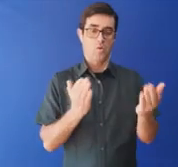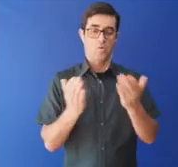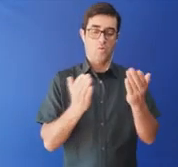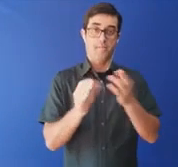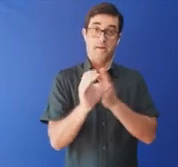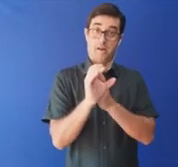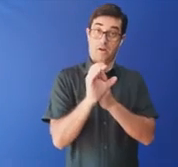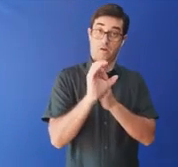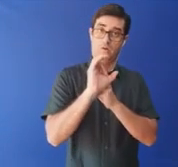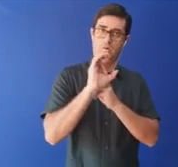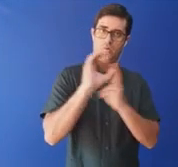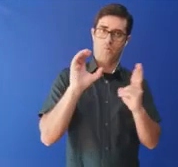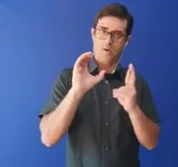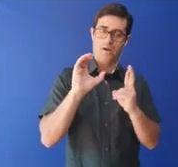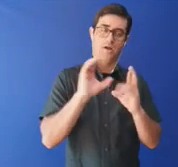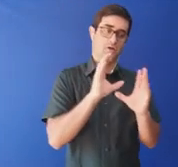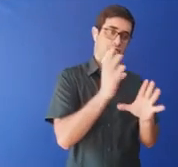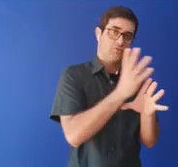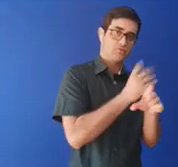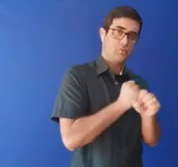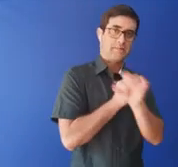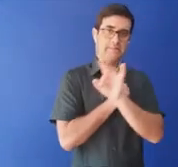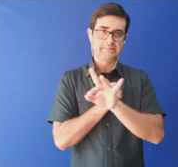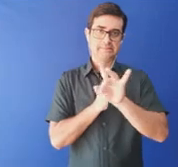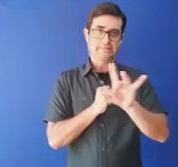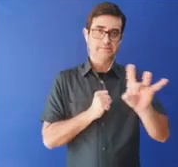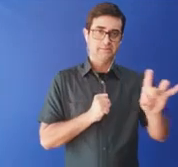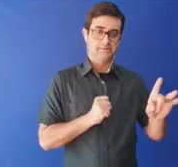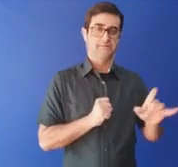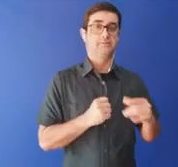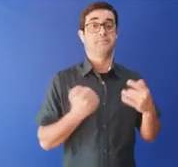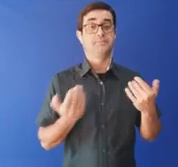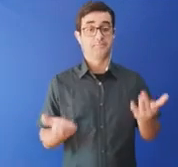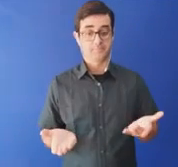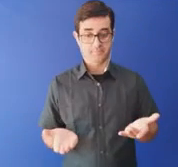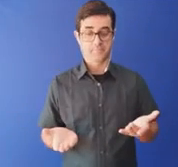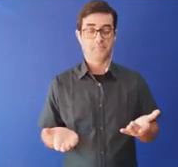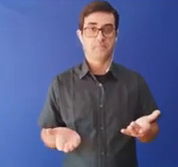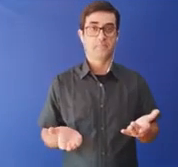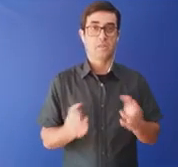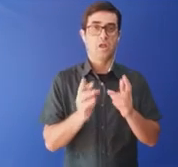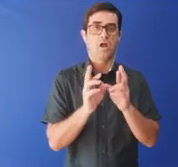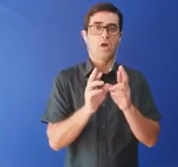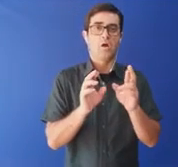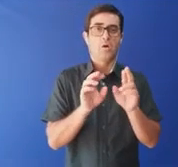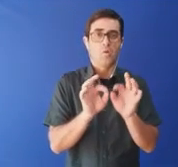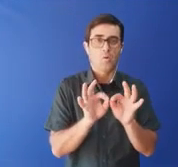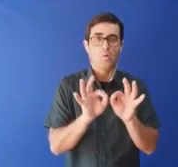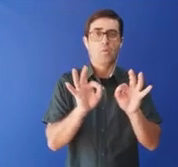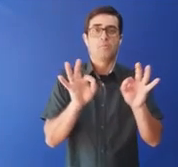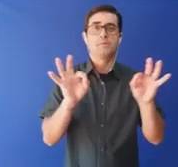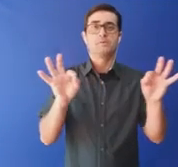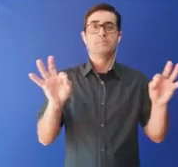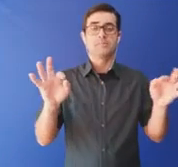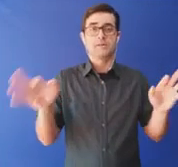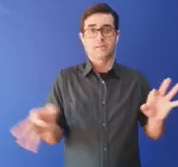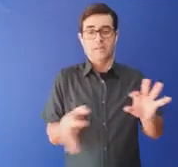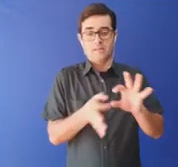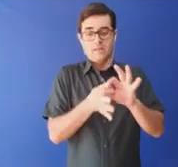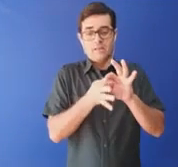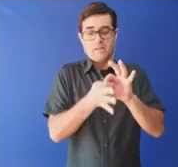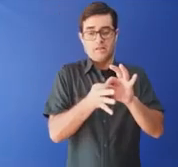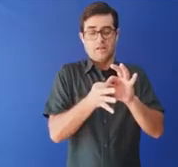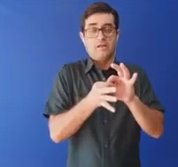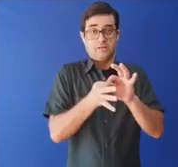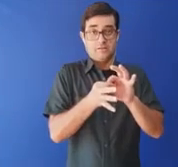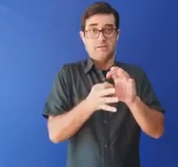comparar, claro, o raio, a soma dos raios individuais. Enfim, o comprimento de ligação diminui com o